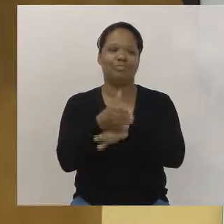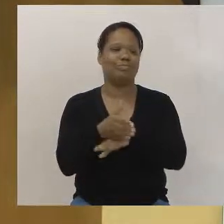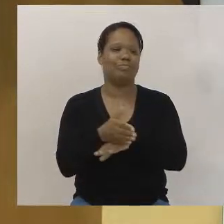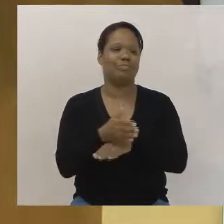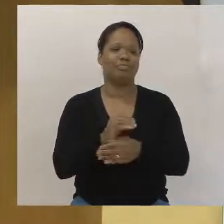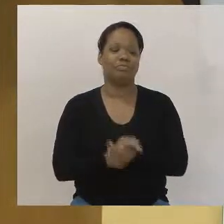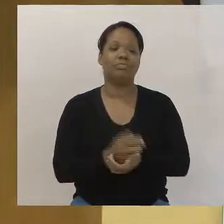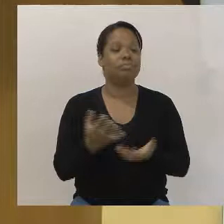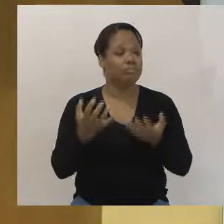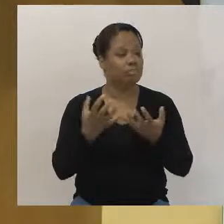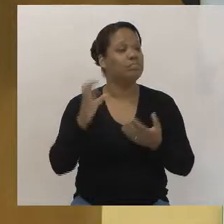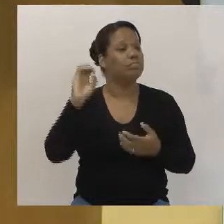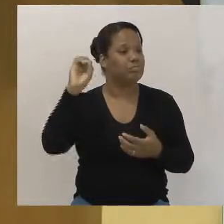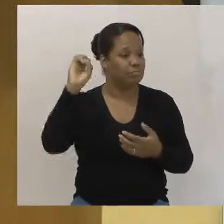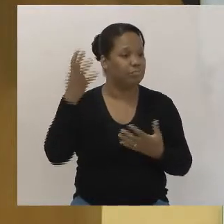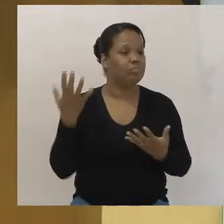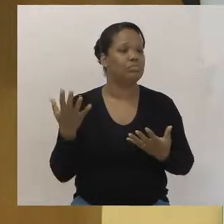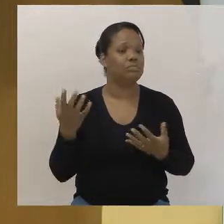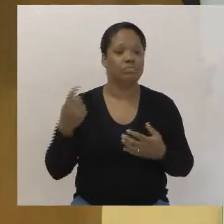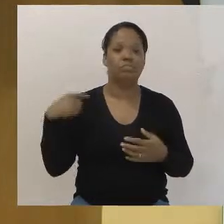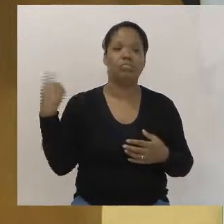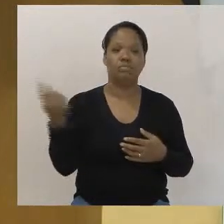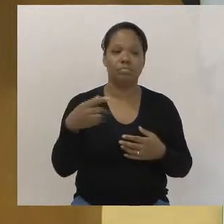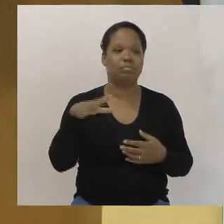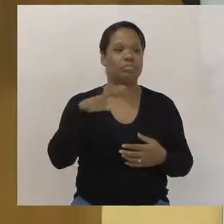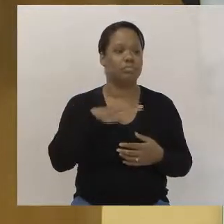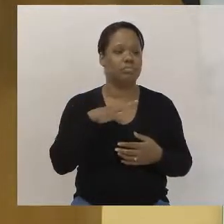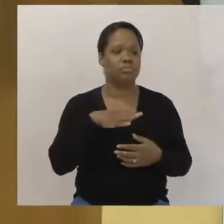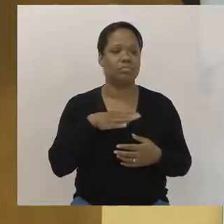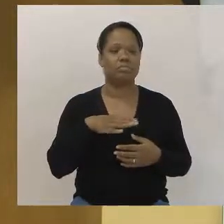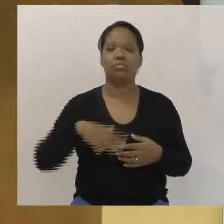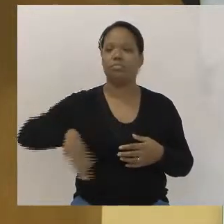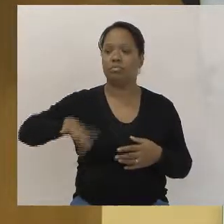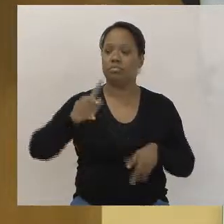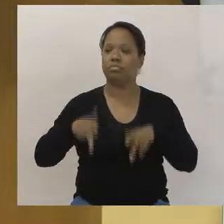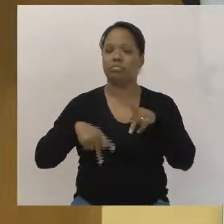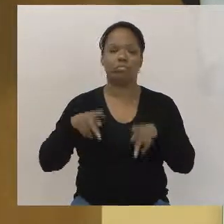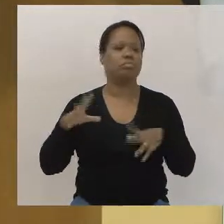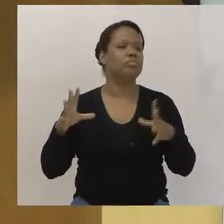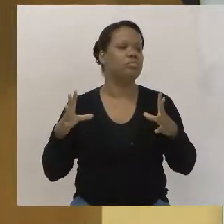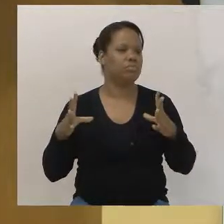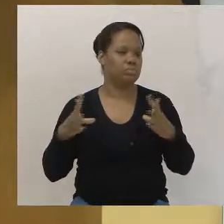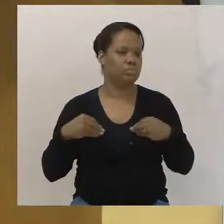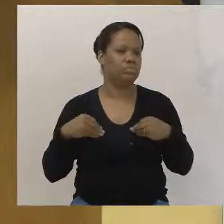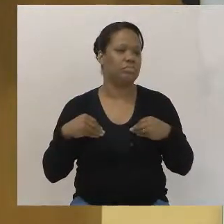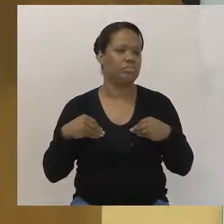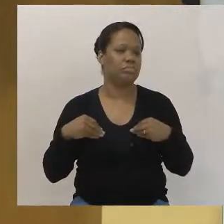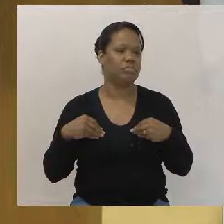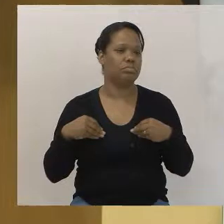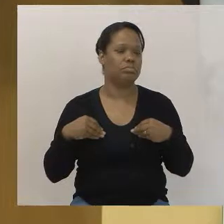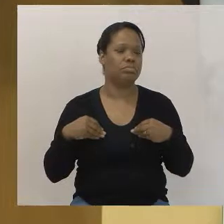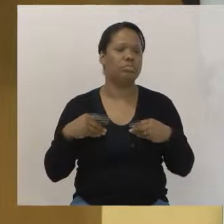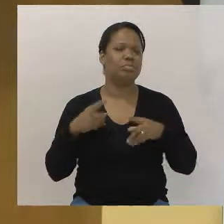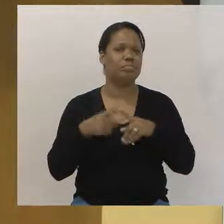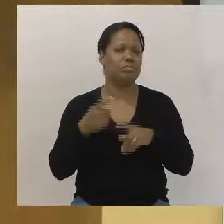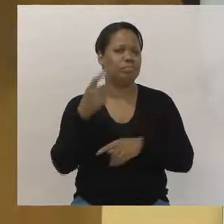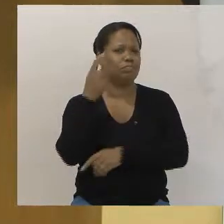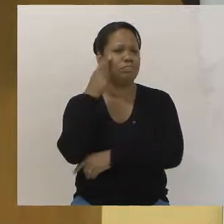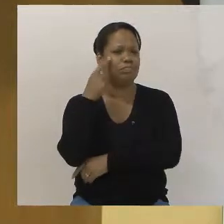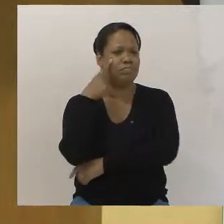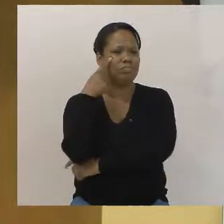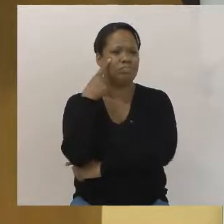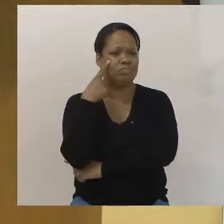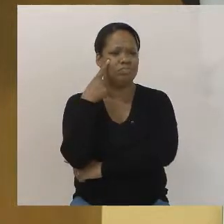tudo isso aconteça porque a nossa cidade e os jacareienses merece mas eu faço análise aqui